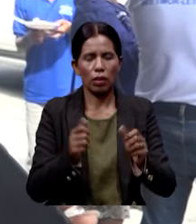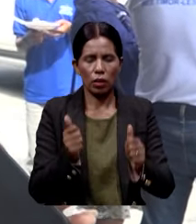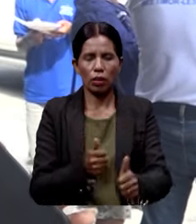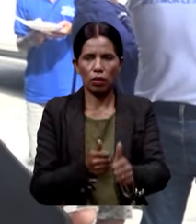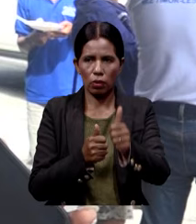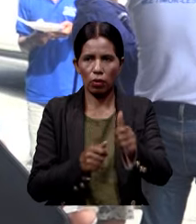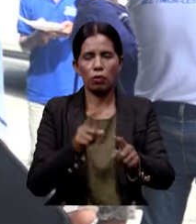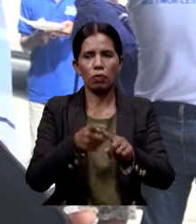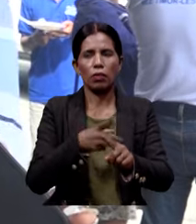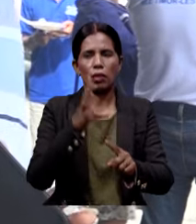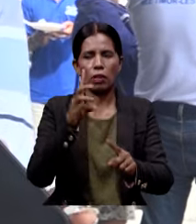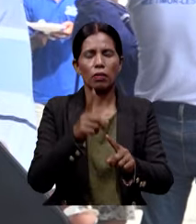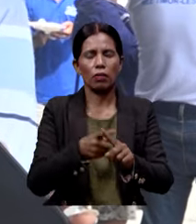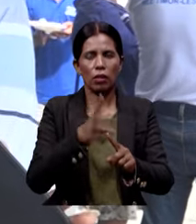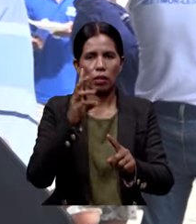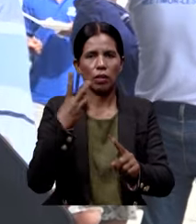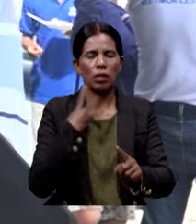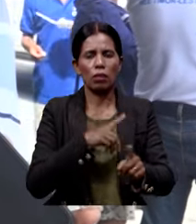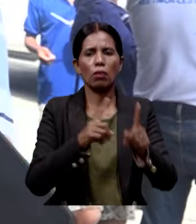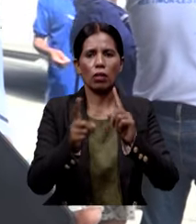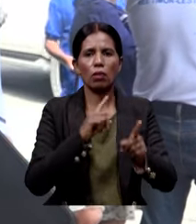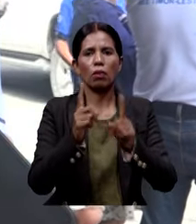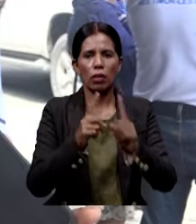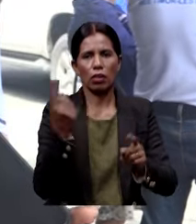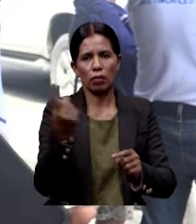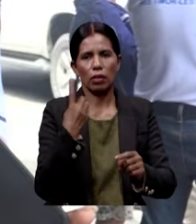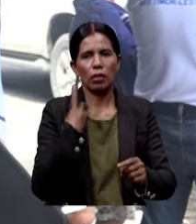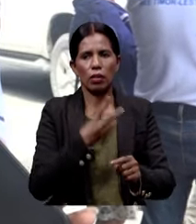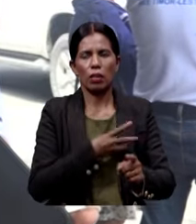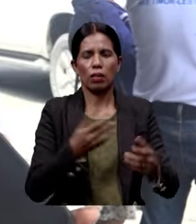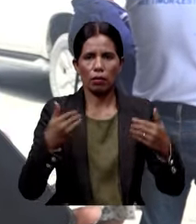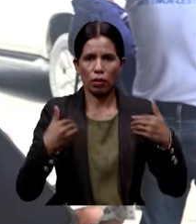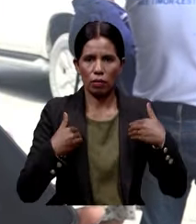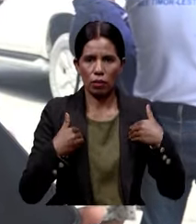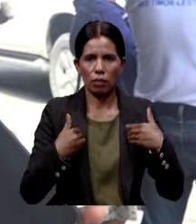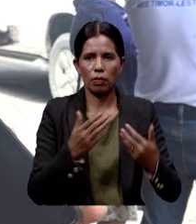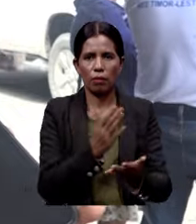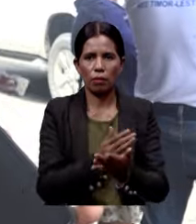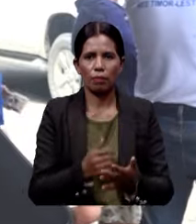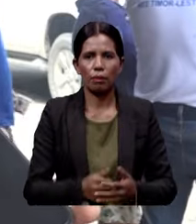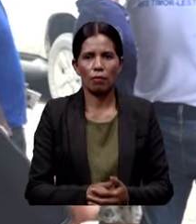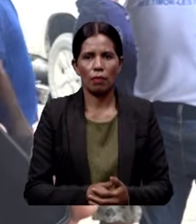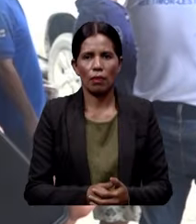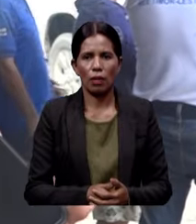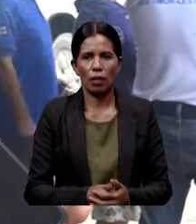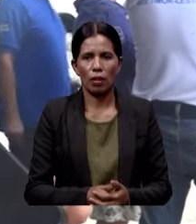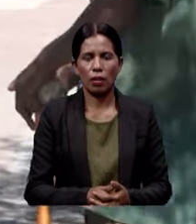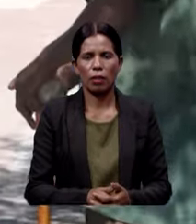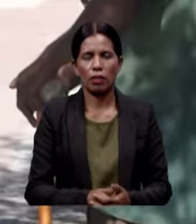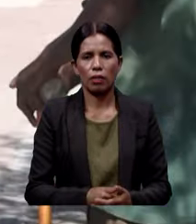ne fulang hito na ita aviso bebek mo ita mo iya limitasyon sa la